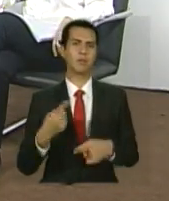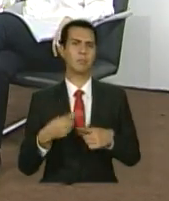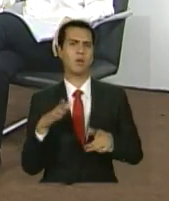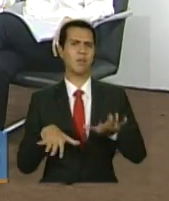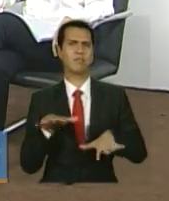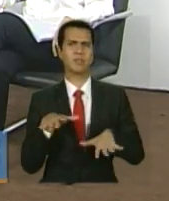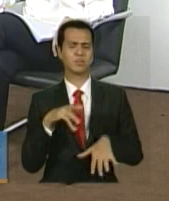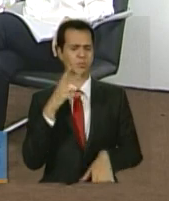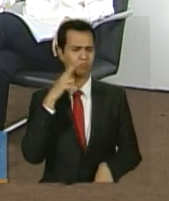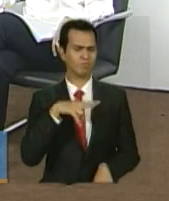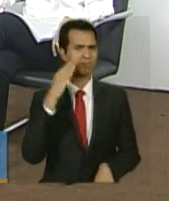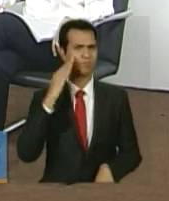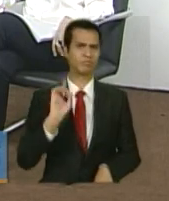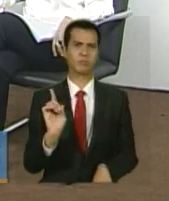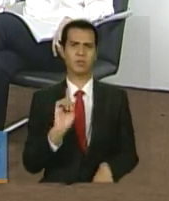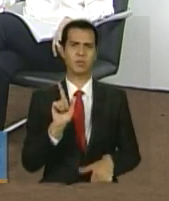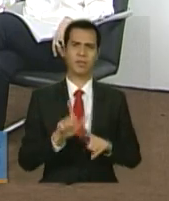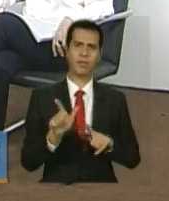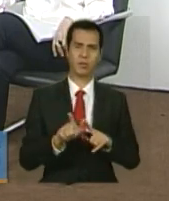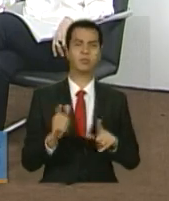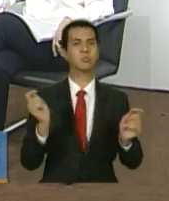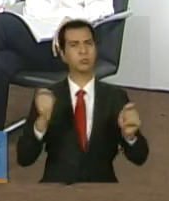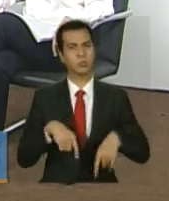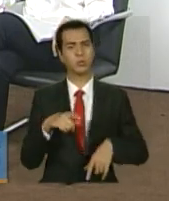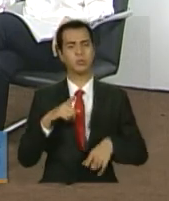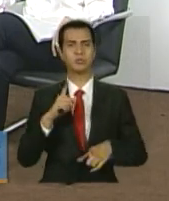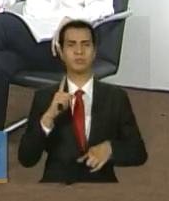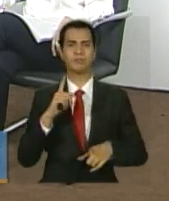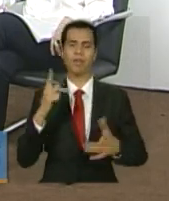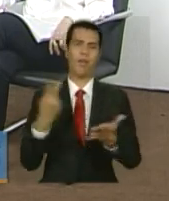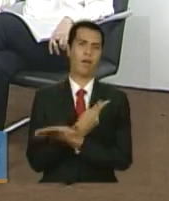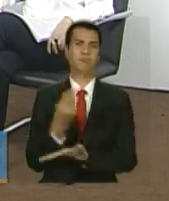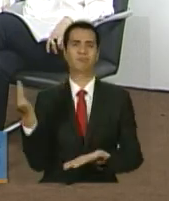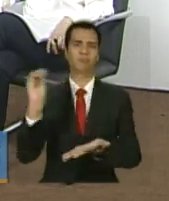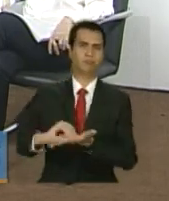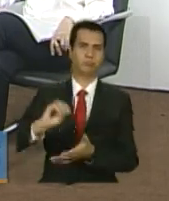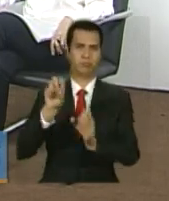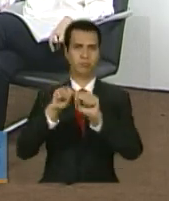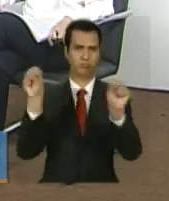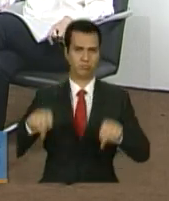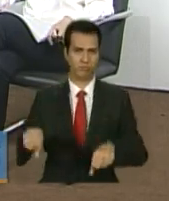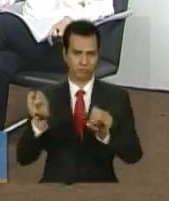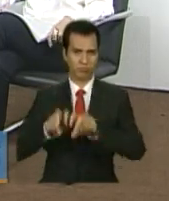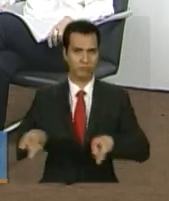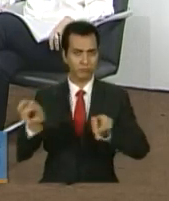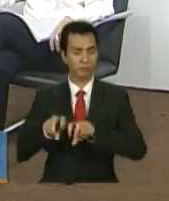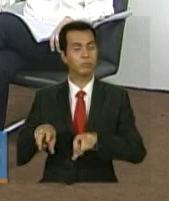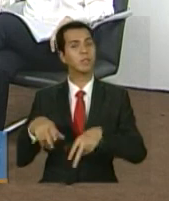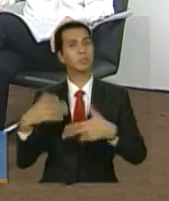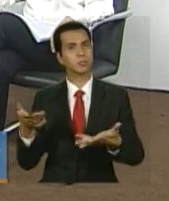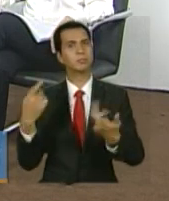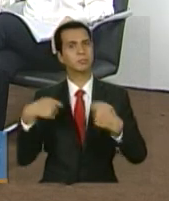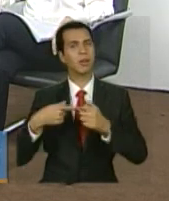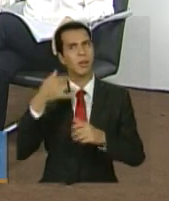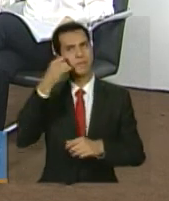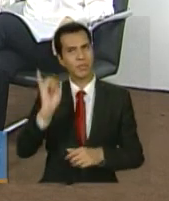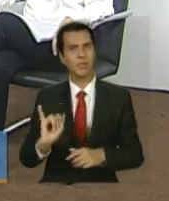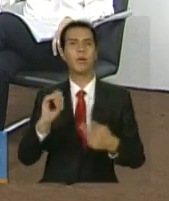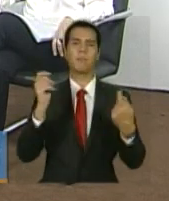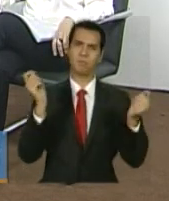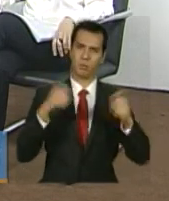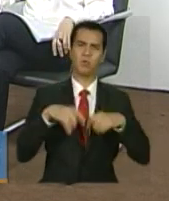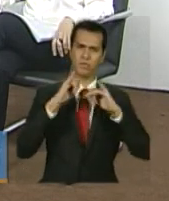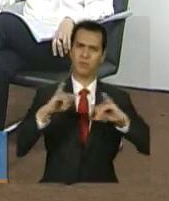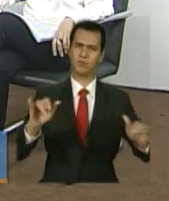acabar identificando essa família de uma forma equivocada. Esse daqui, então, já está sendo distribuído, já